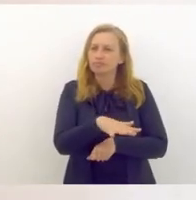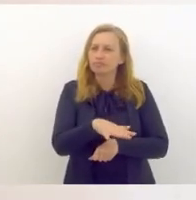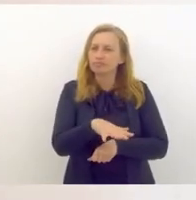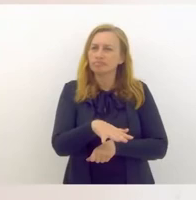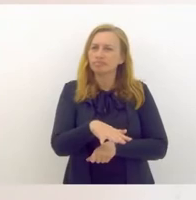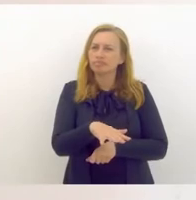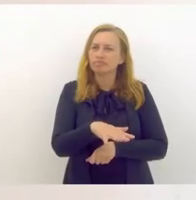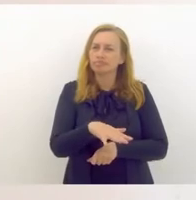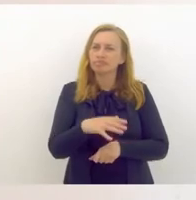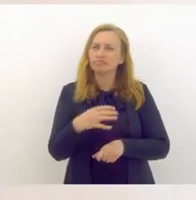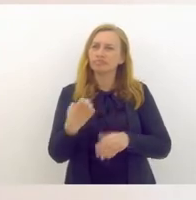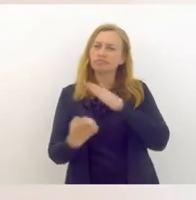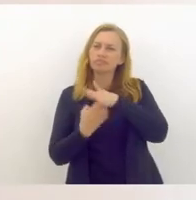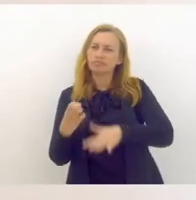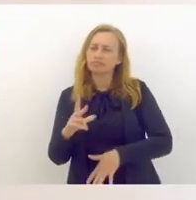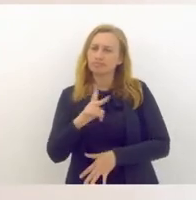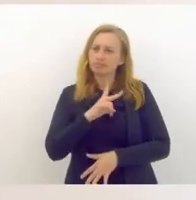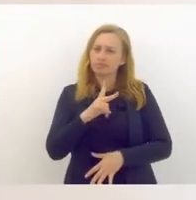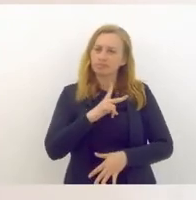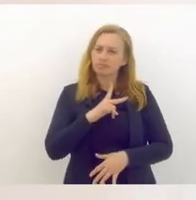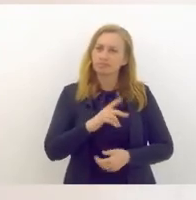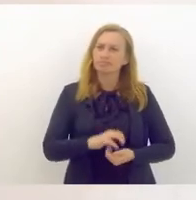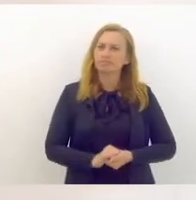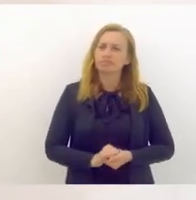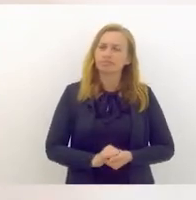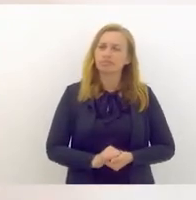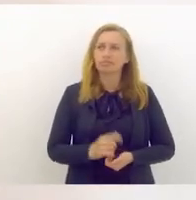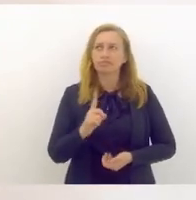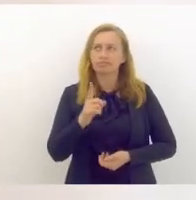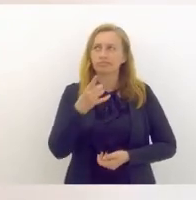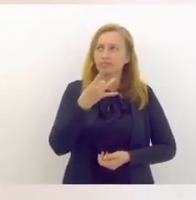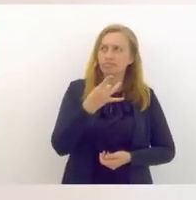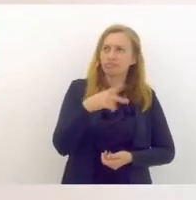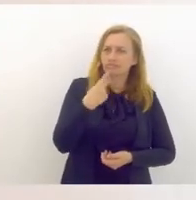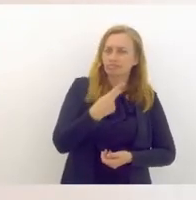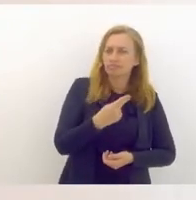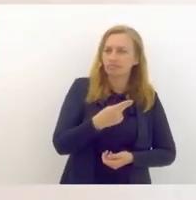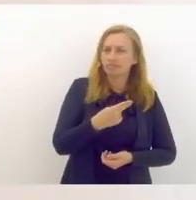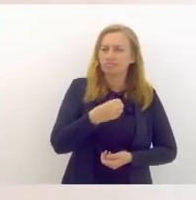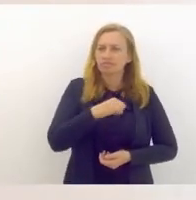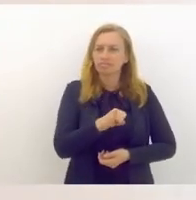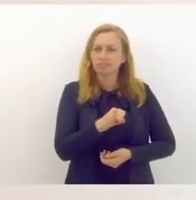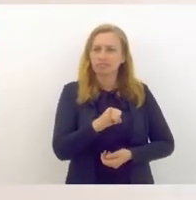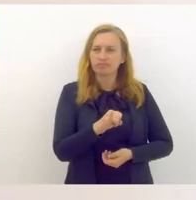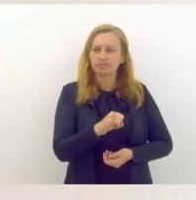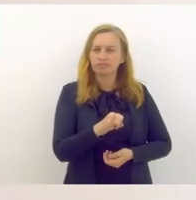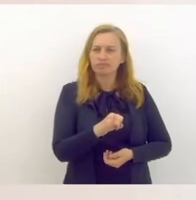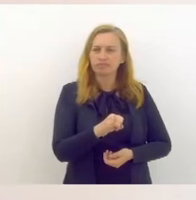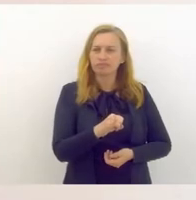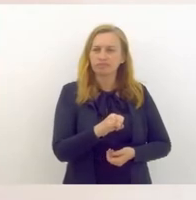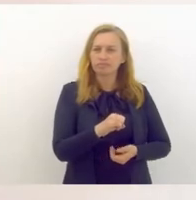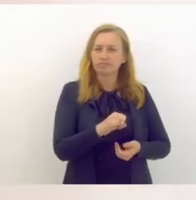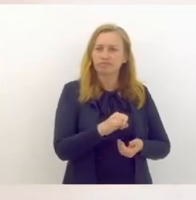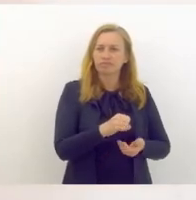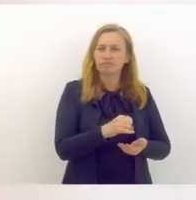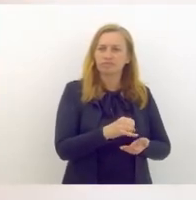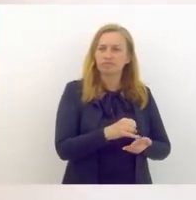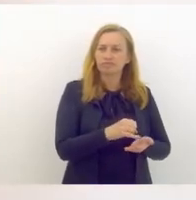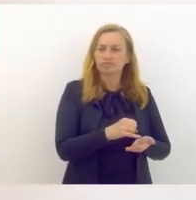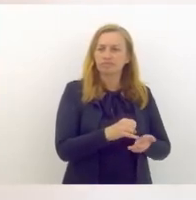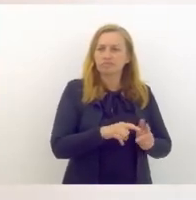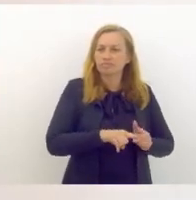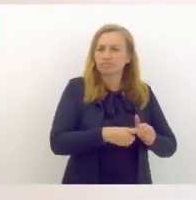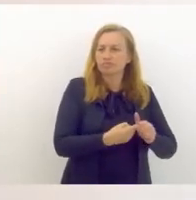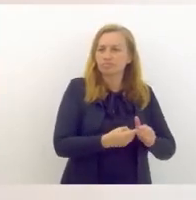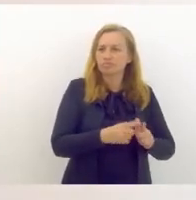daquelas pessoas que não foram indenizadas. E aí ele não fala se por meio de um processo de desapropriação ou se houve